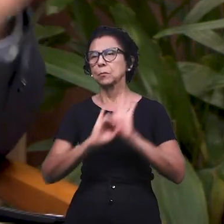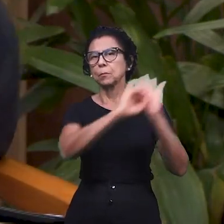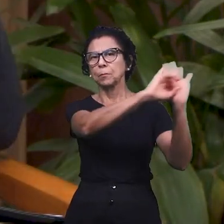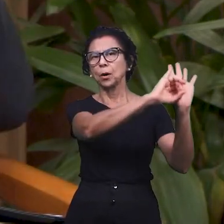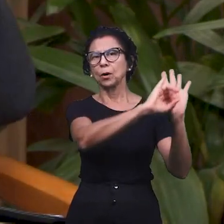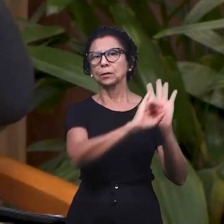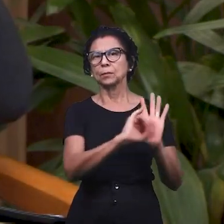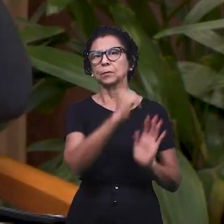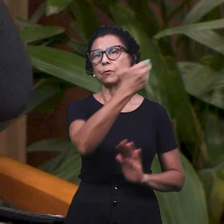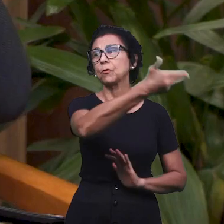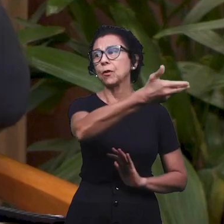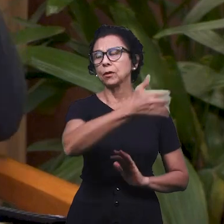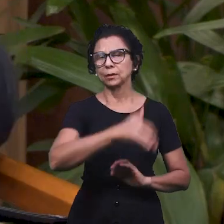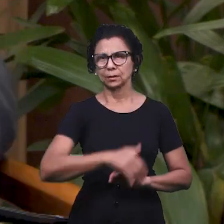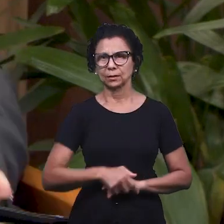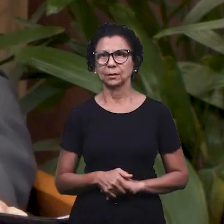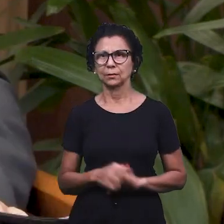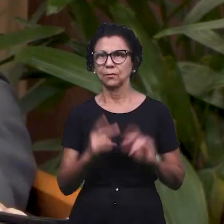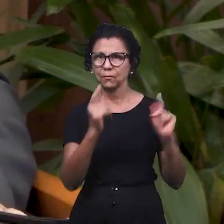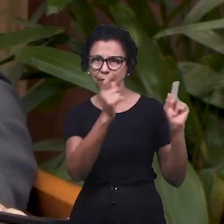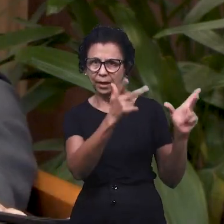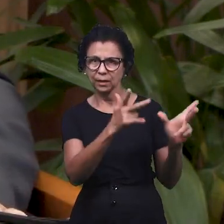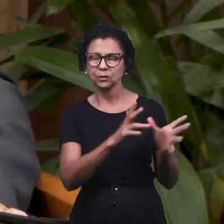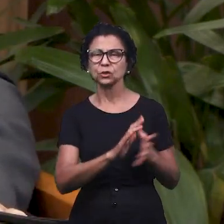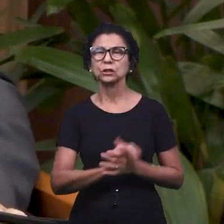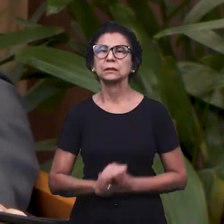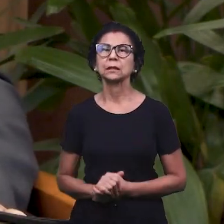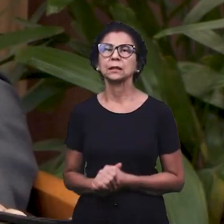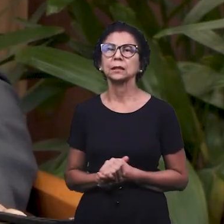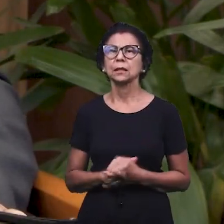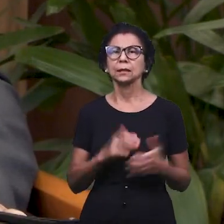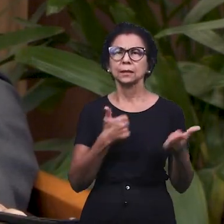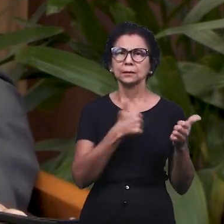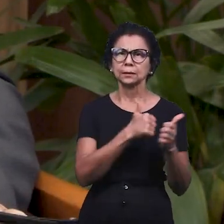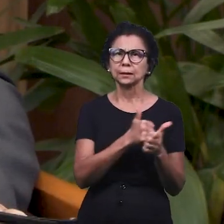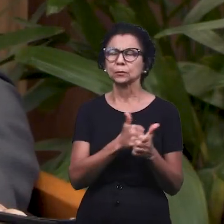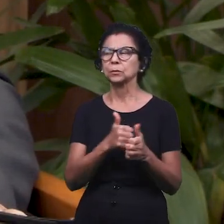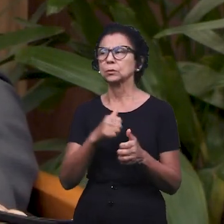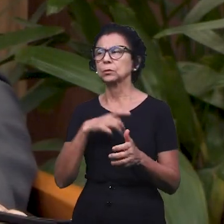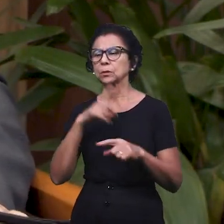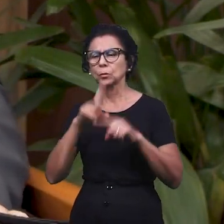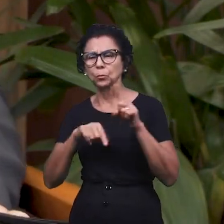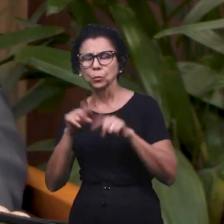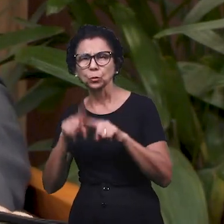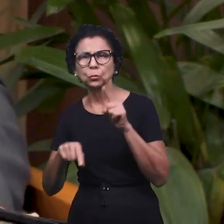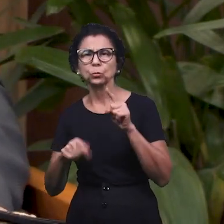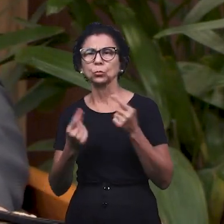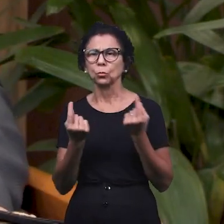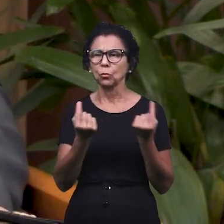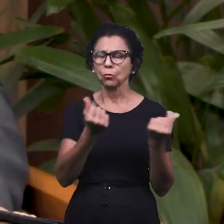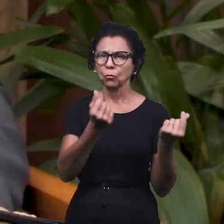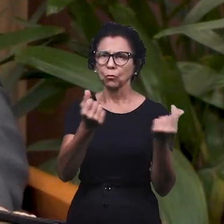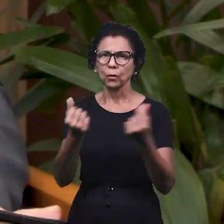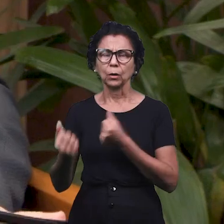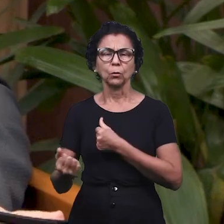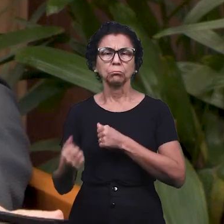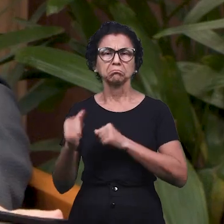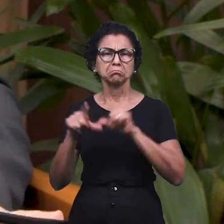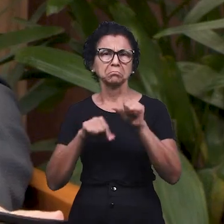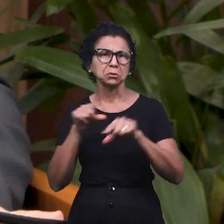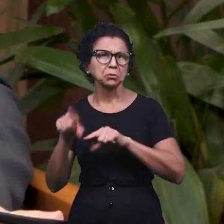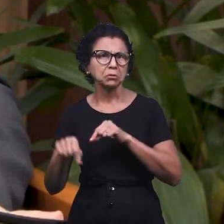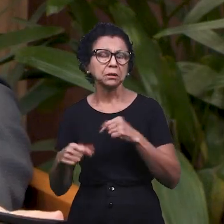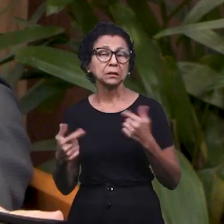né? Em cada segmento deve ter um produto ou interesse por preço ou por escolha em cada país,